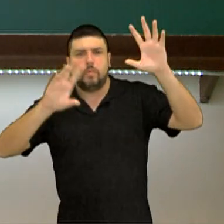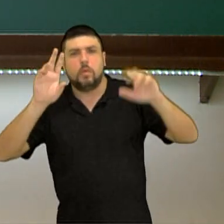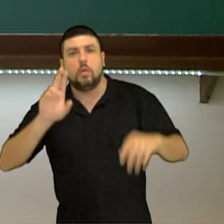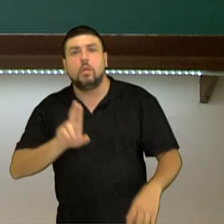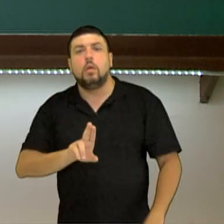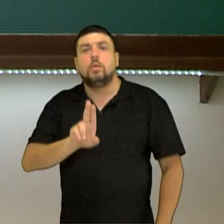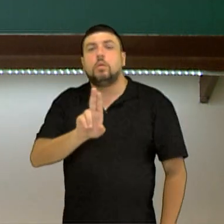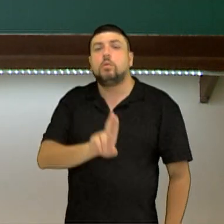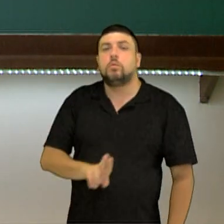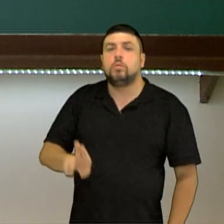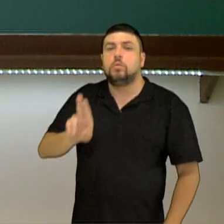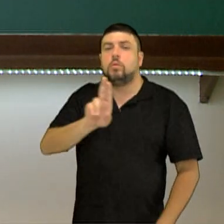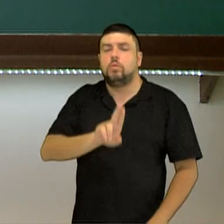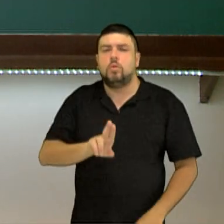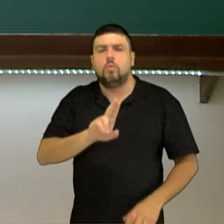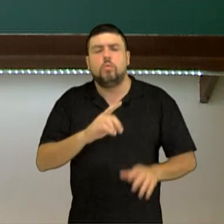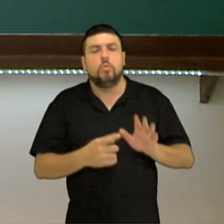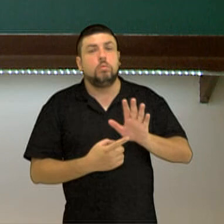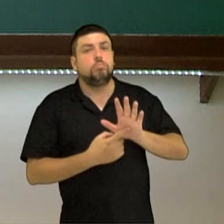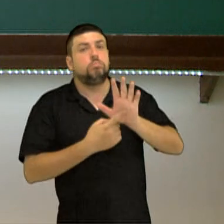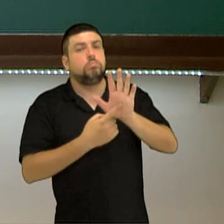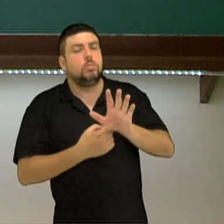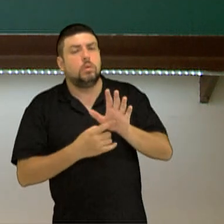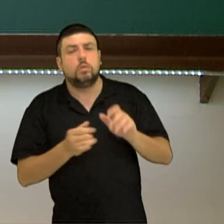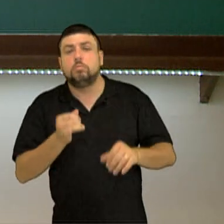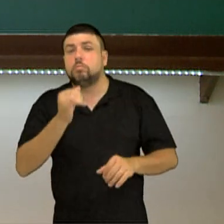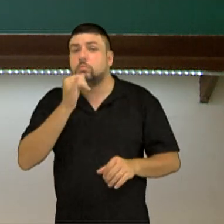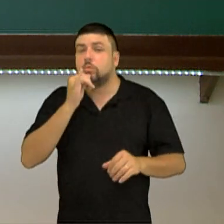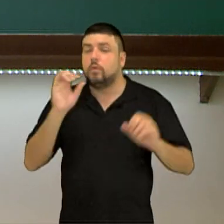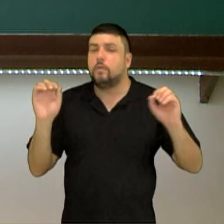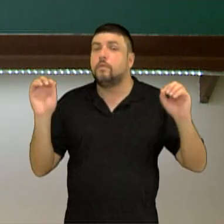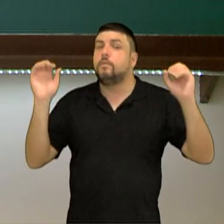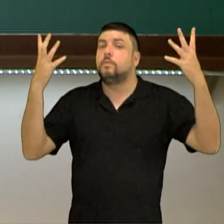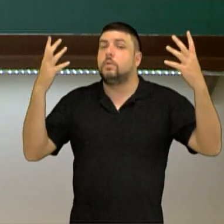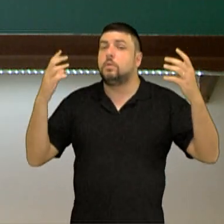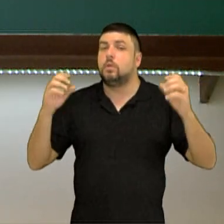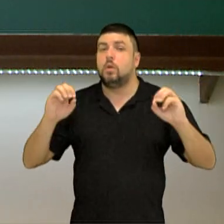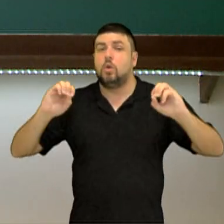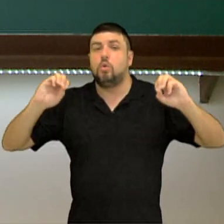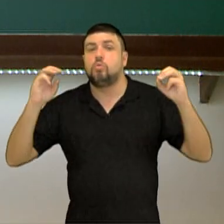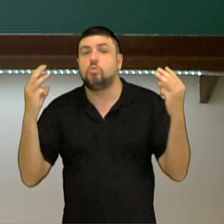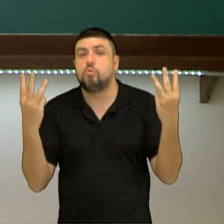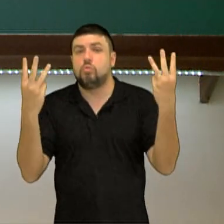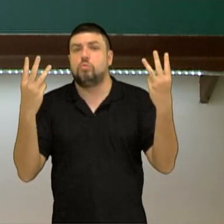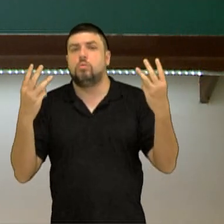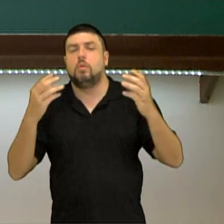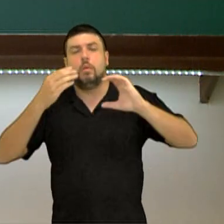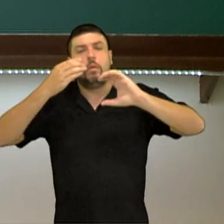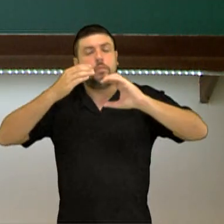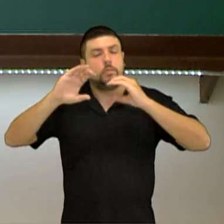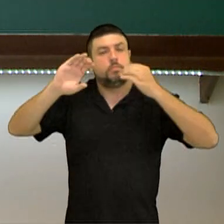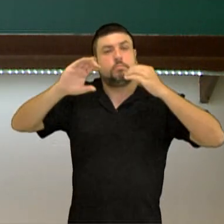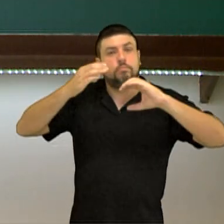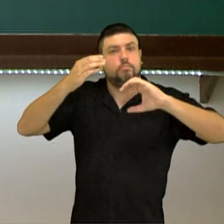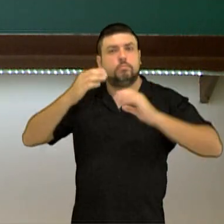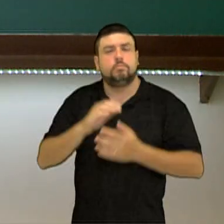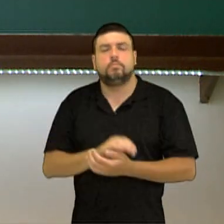suas apresentações, seja em shows, em festas, concertos, não é